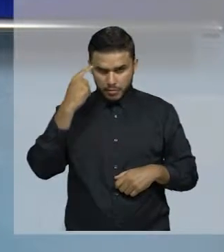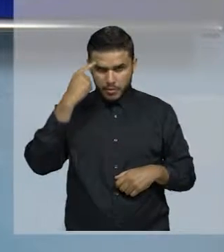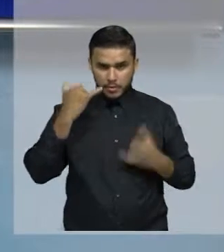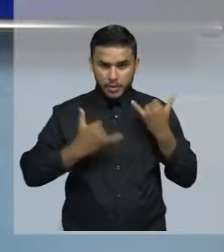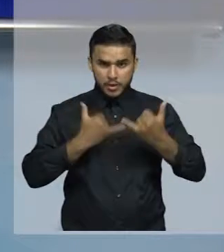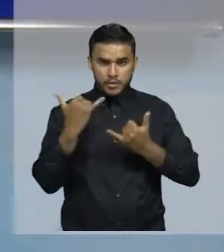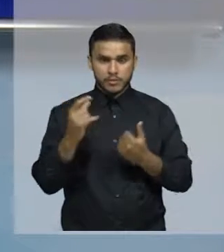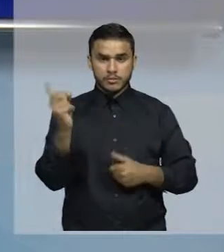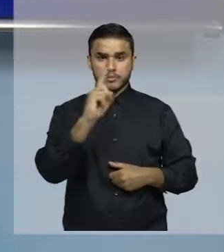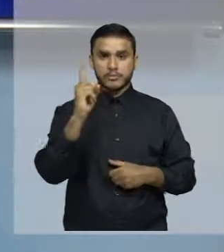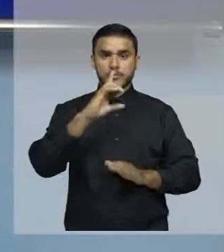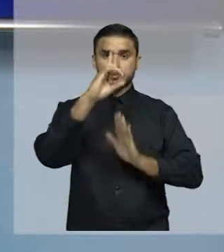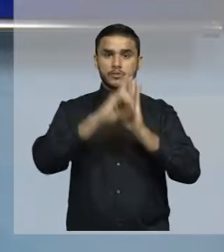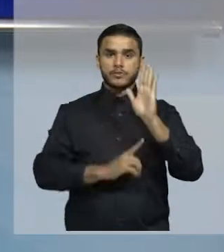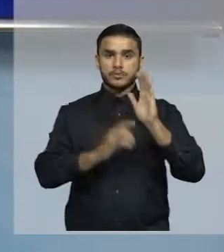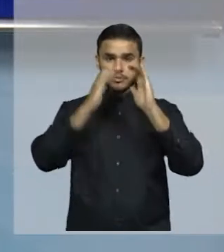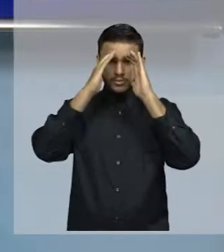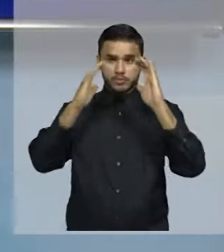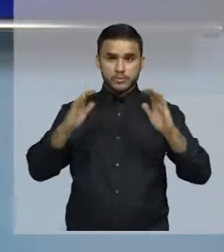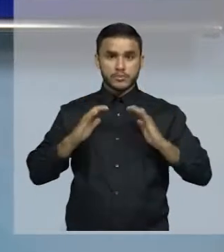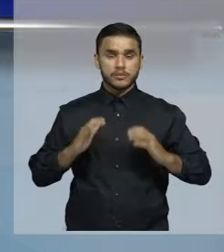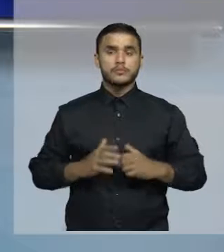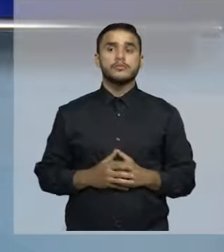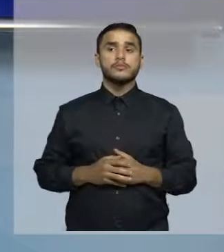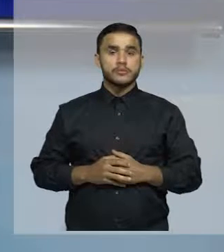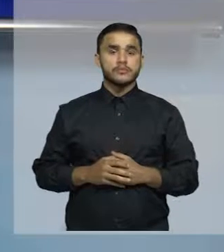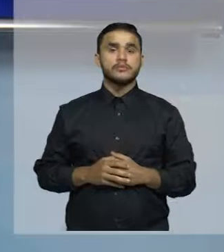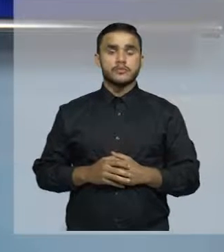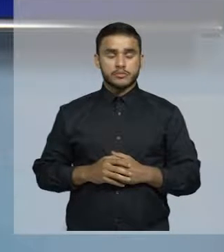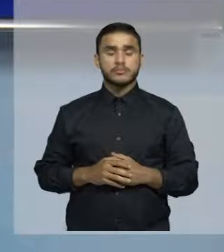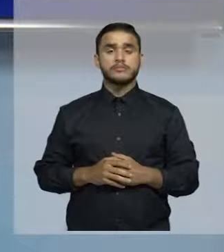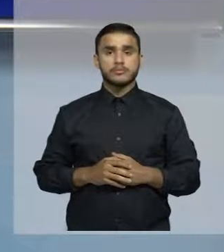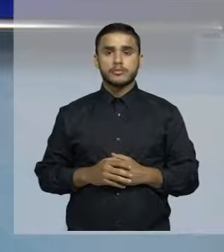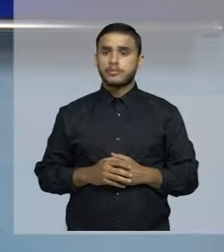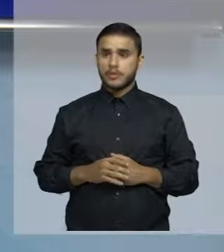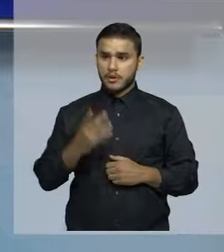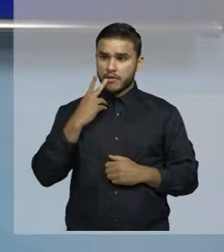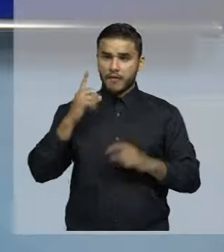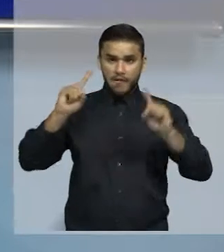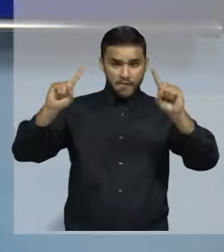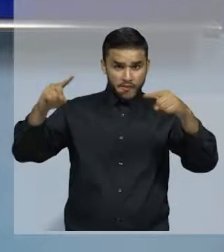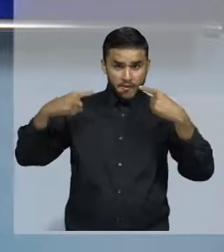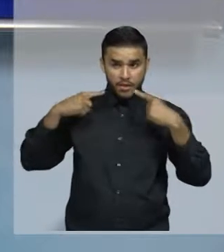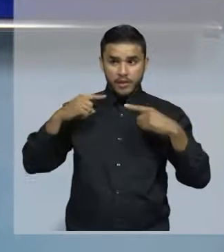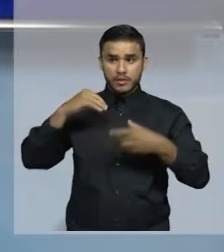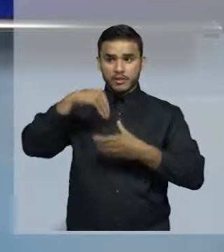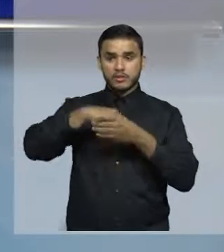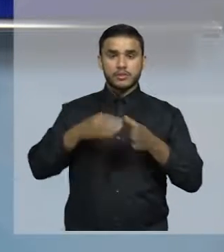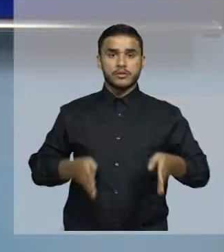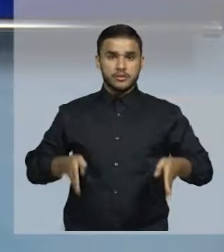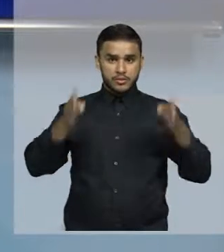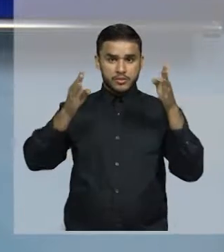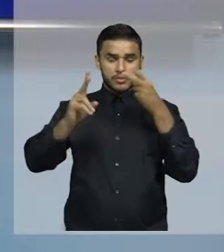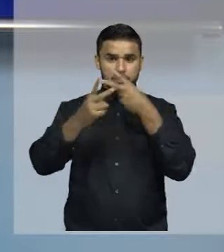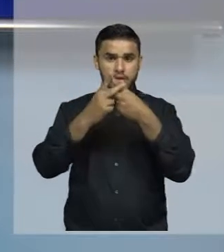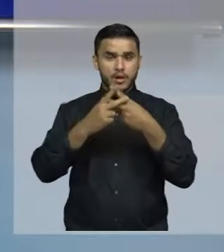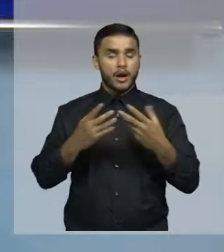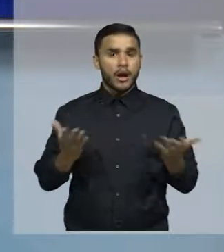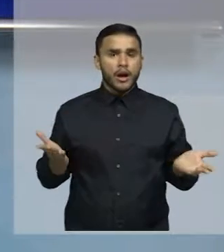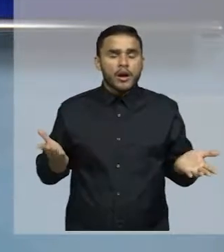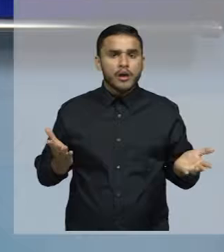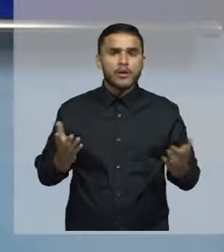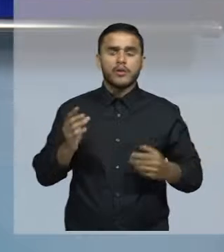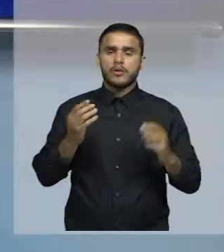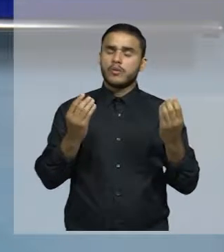brincadeira. Queremos que nossos direitos sejam respeitados. E não queremos ser oprimidos dentro do sistema.